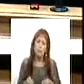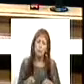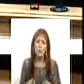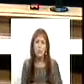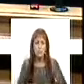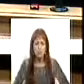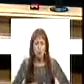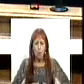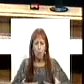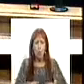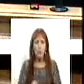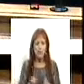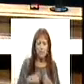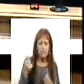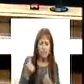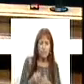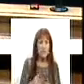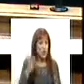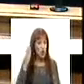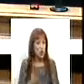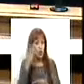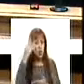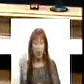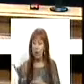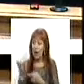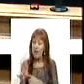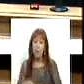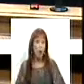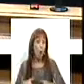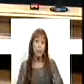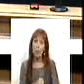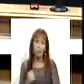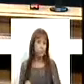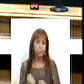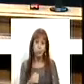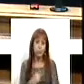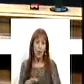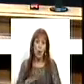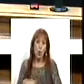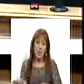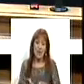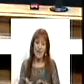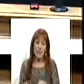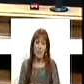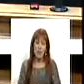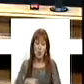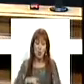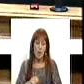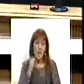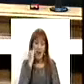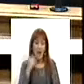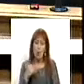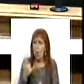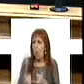subsidiário de procriação, vinculadas apenas a casos de infertilidade, de tratamento de doença grave ou de